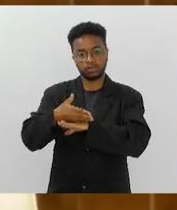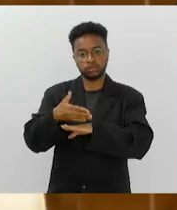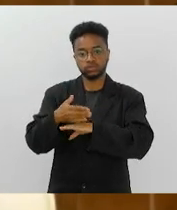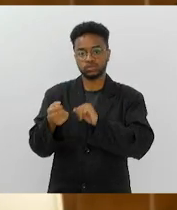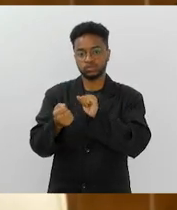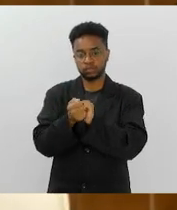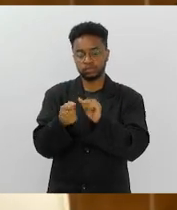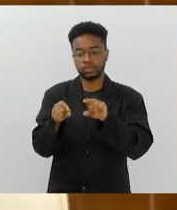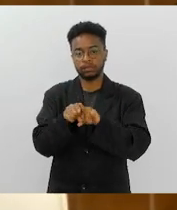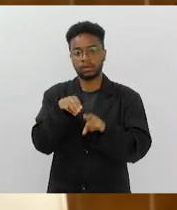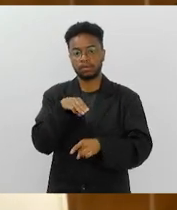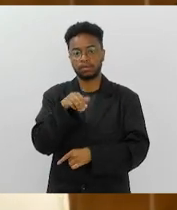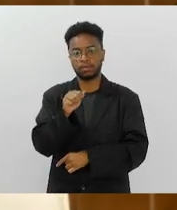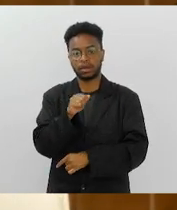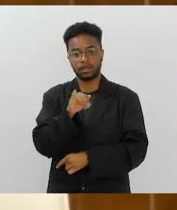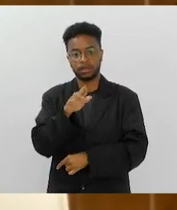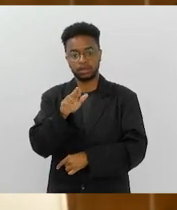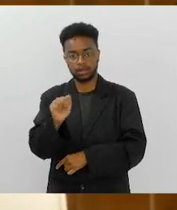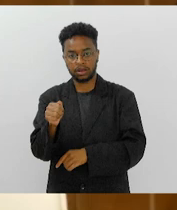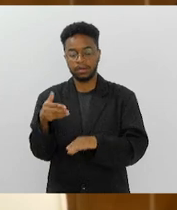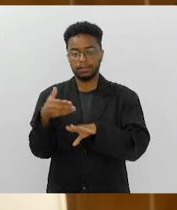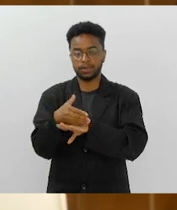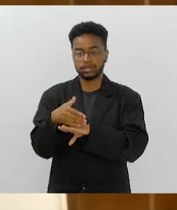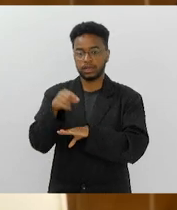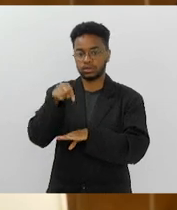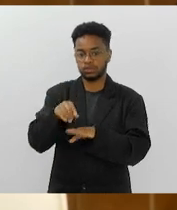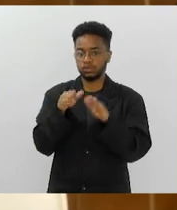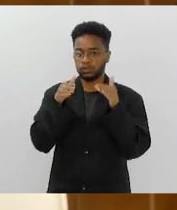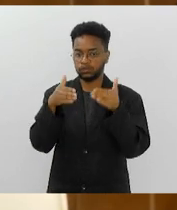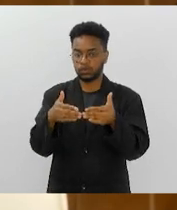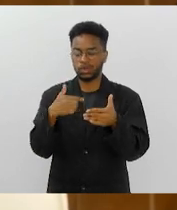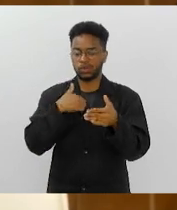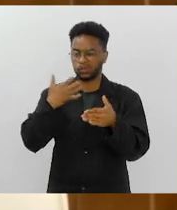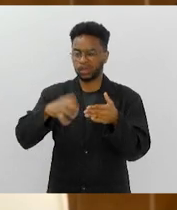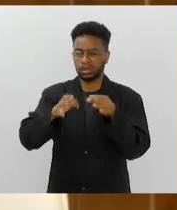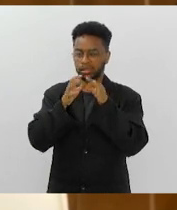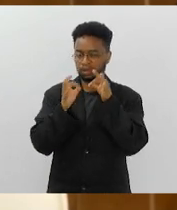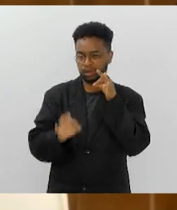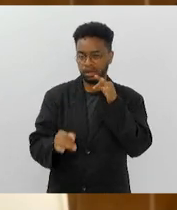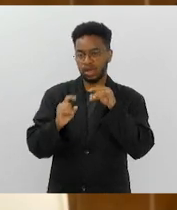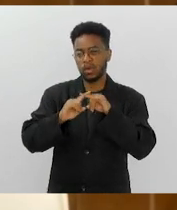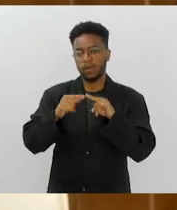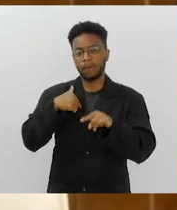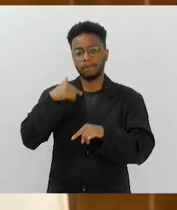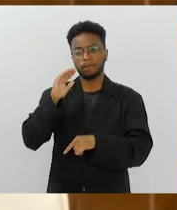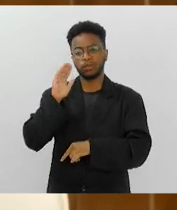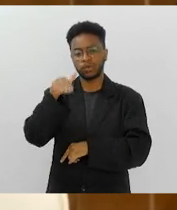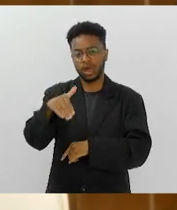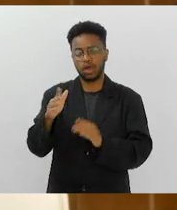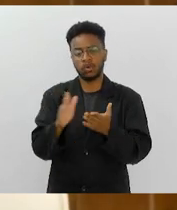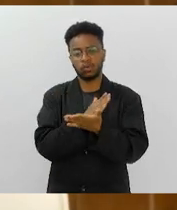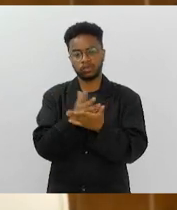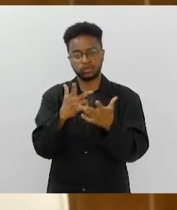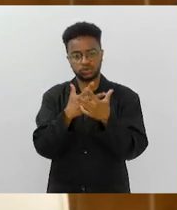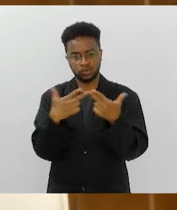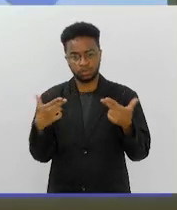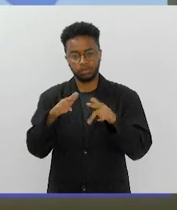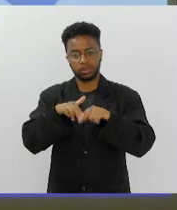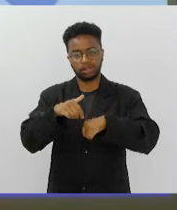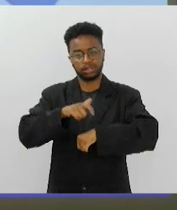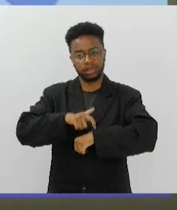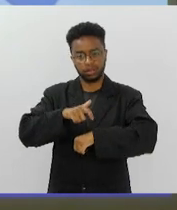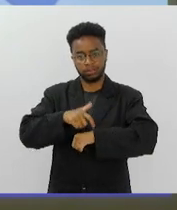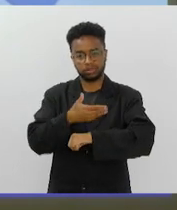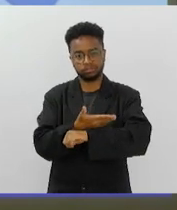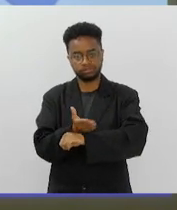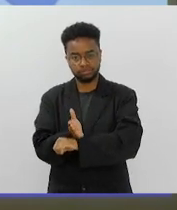também, fazendo parte do fórum, né? E sem mais delongas, vou pular um pouquinho algumas coisas, né? Devido ao tempo.